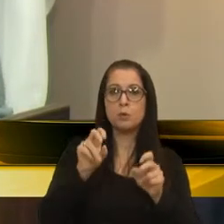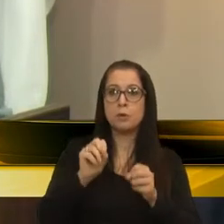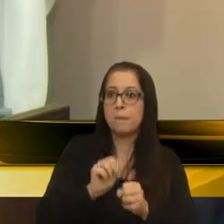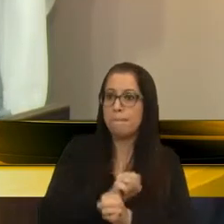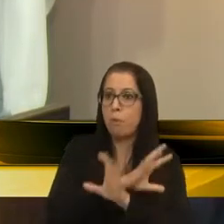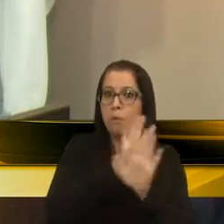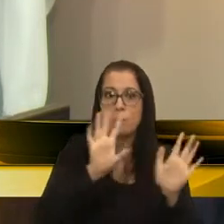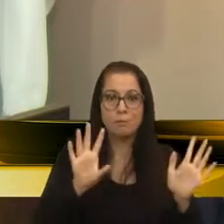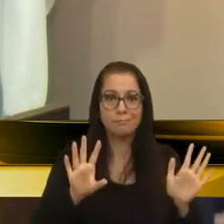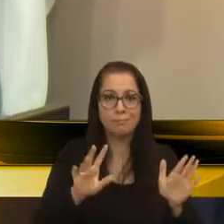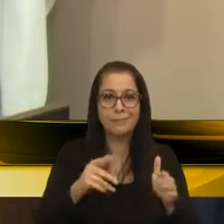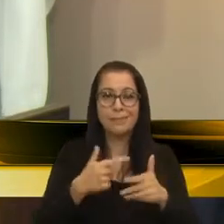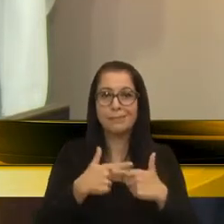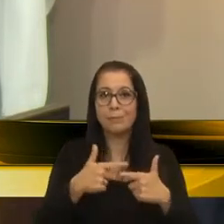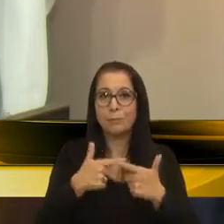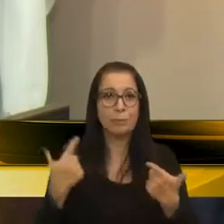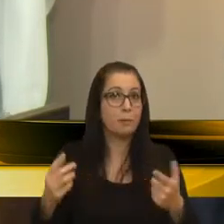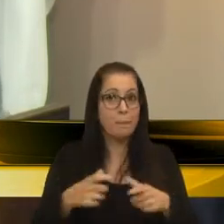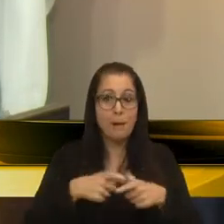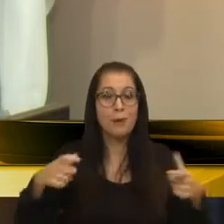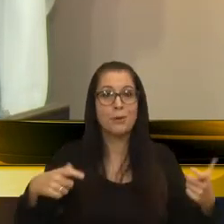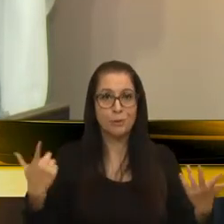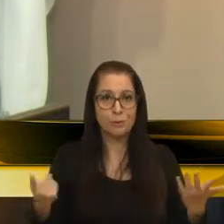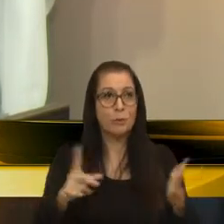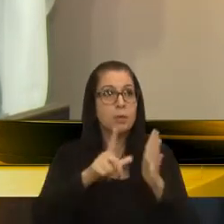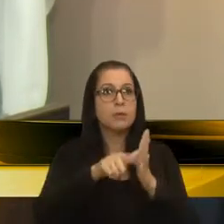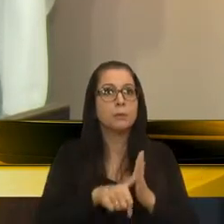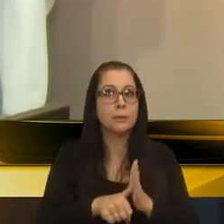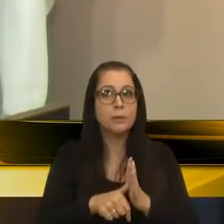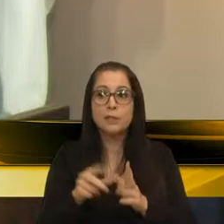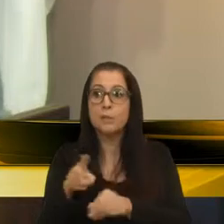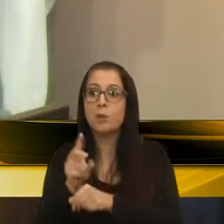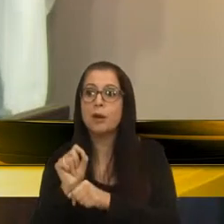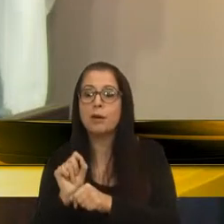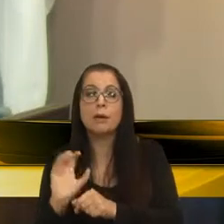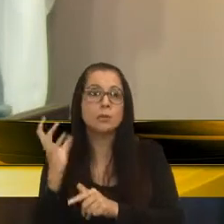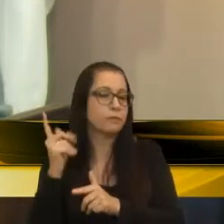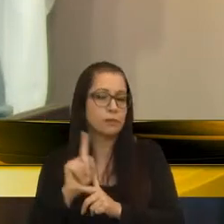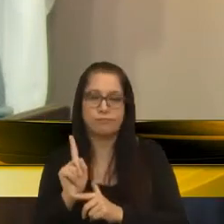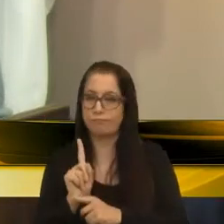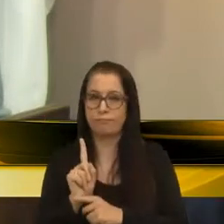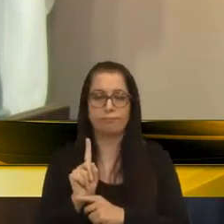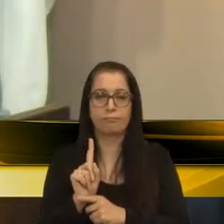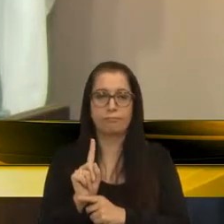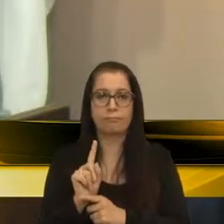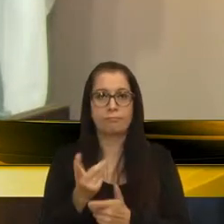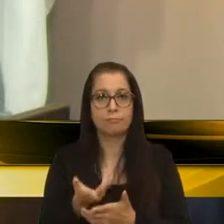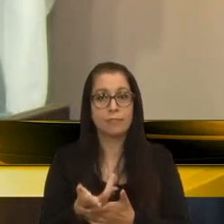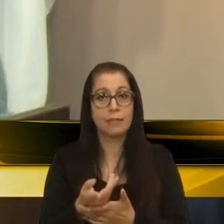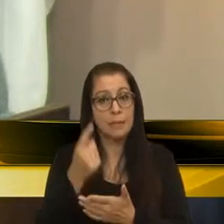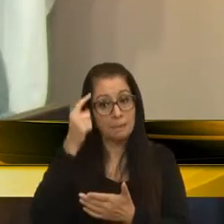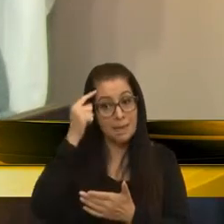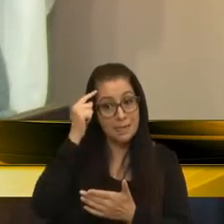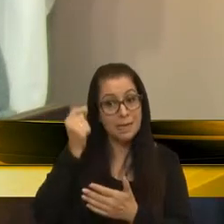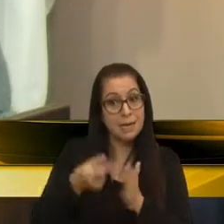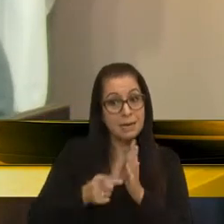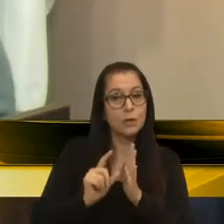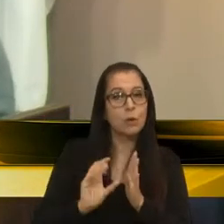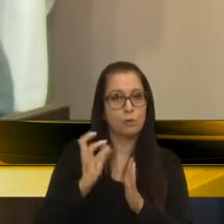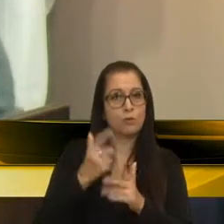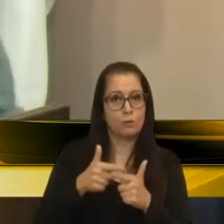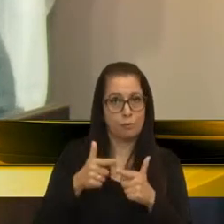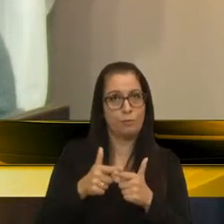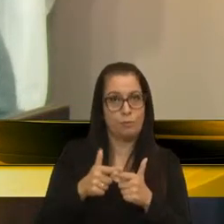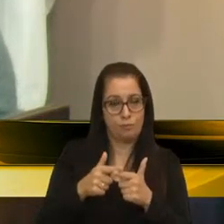explodir para depois ir atrás dele. Nós temos que ser previdentes.